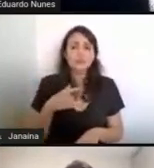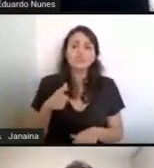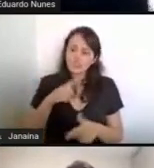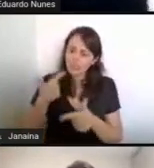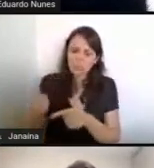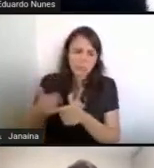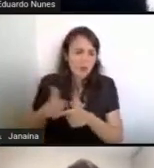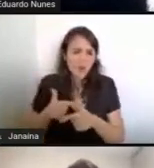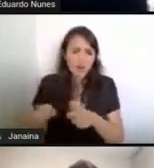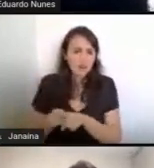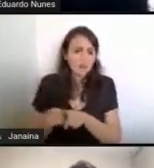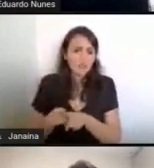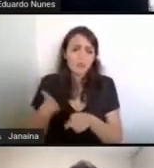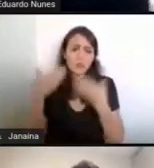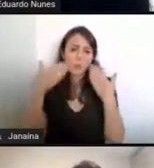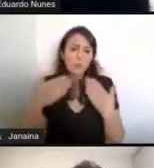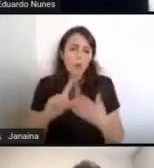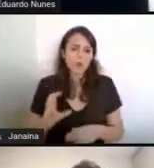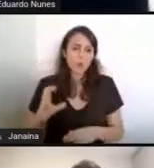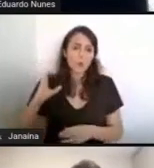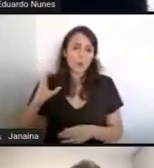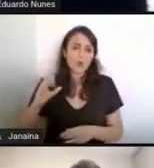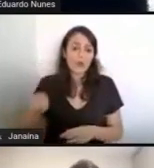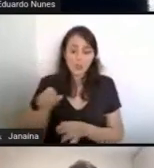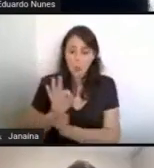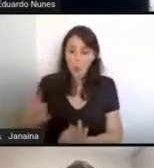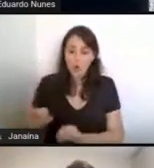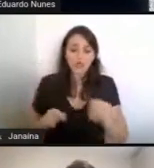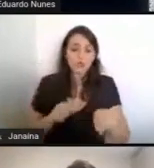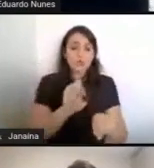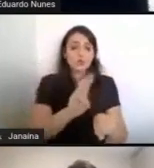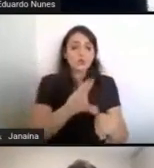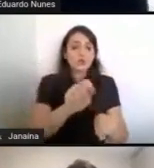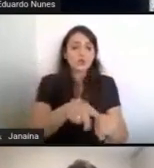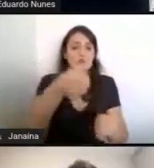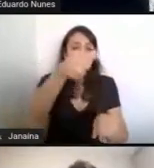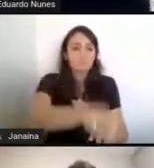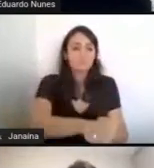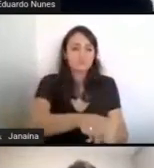plano de saúde é ótimo e que o SUS é que não funciona. Pode passar.